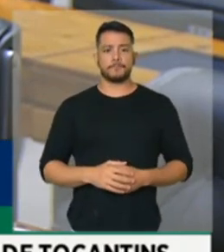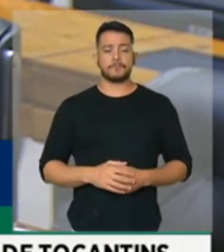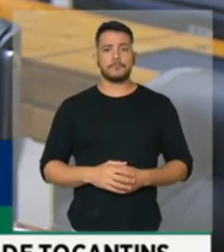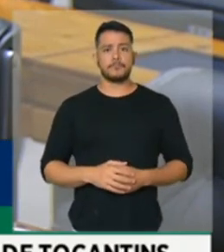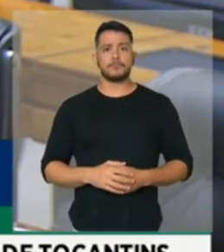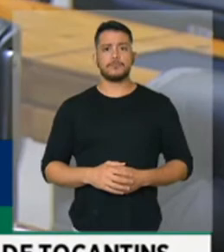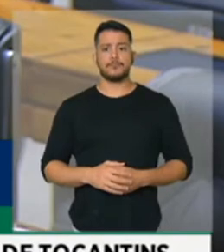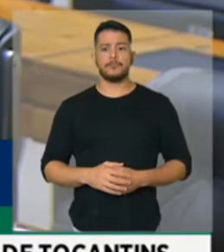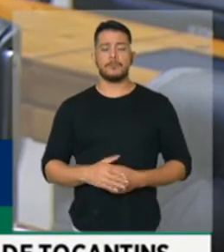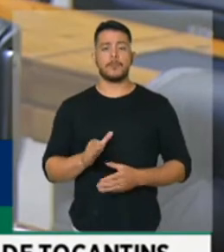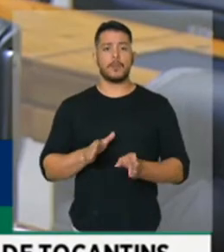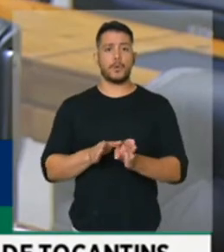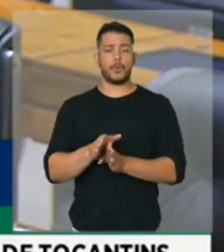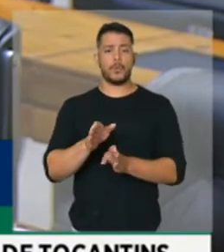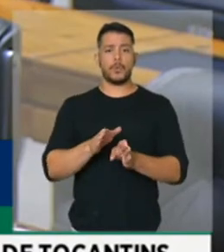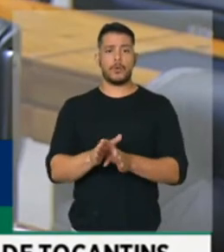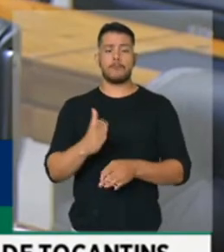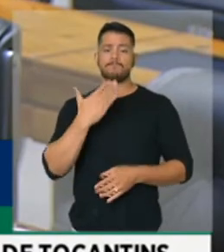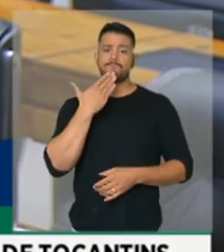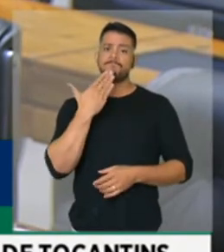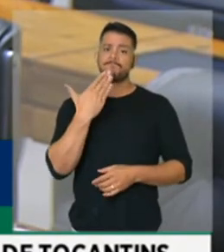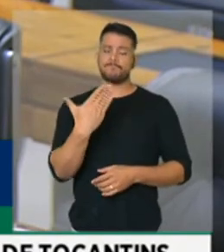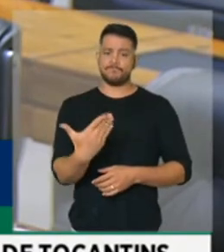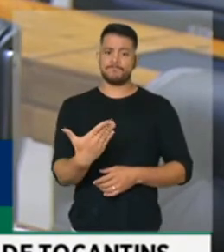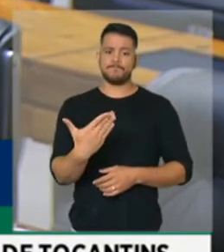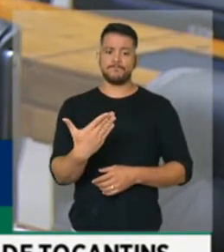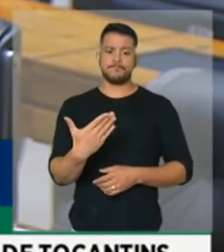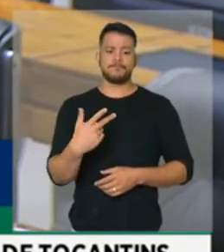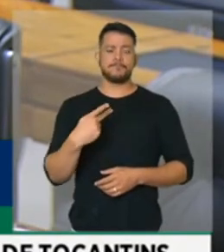palavra, orienta favorável a